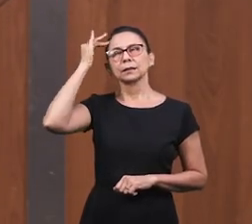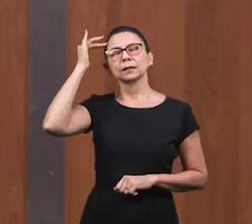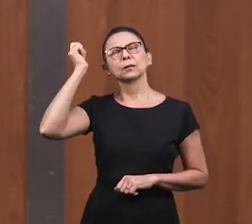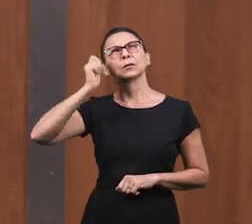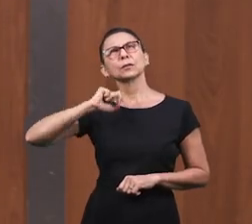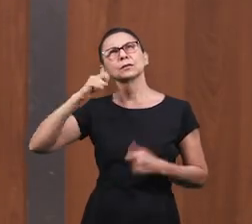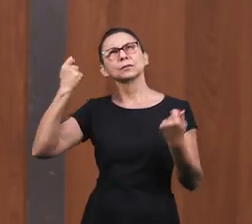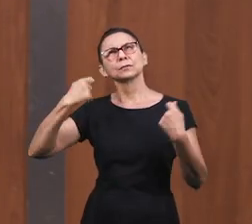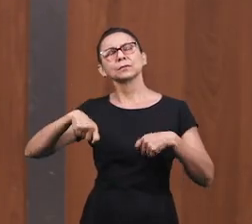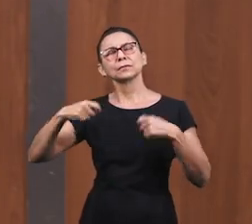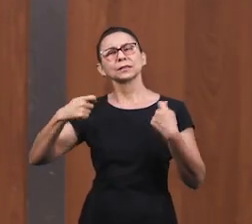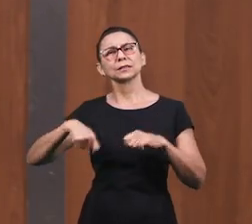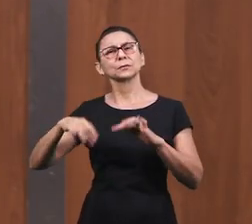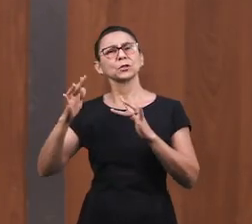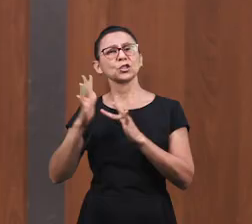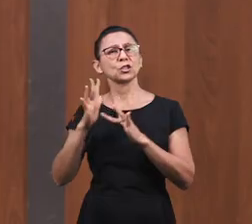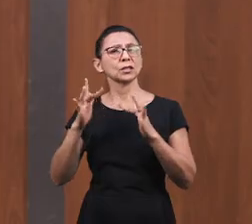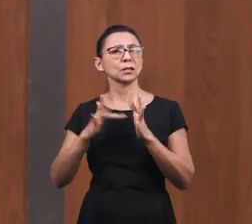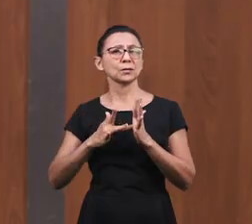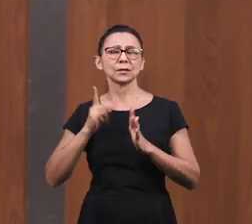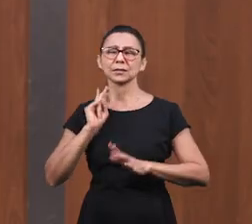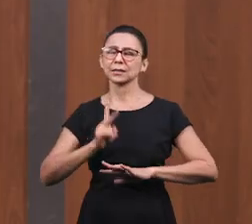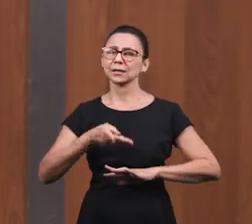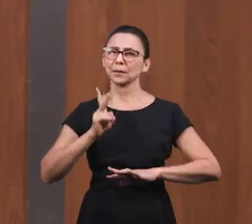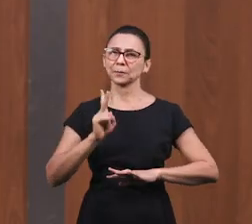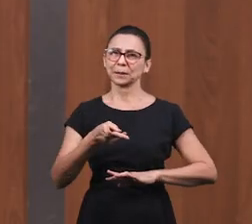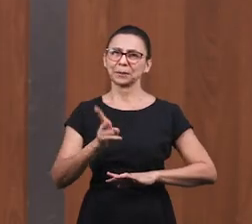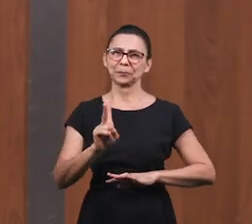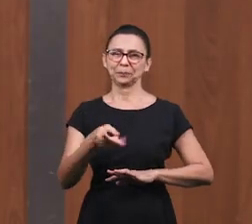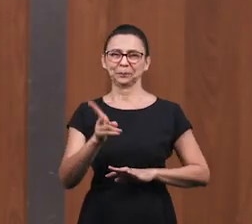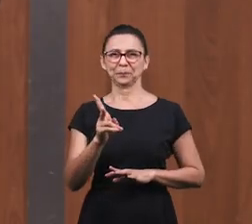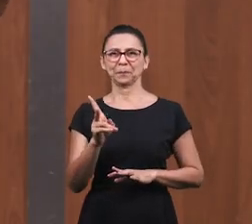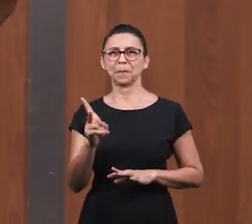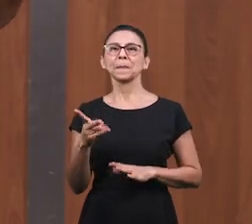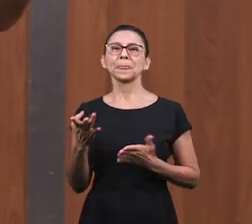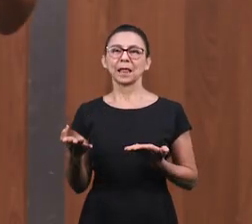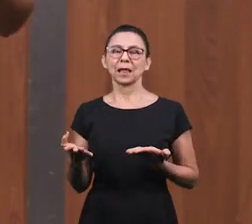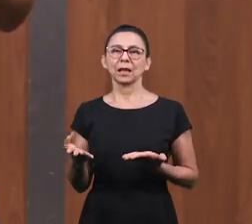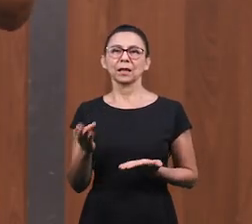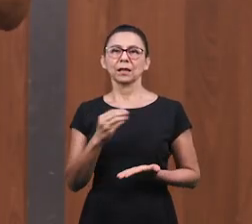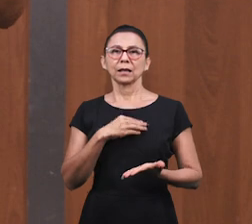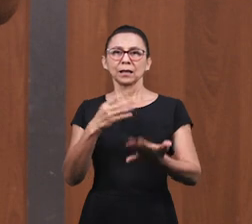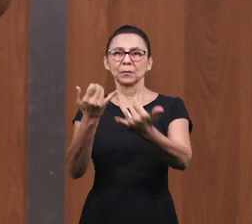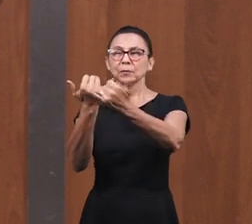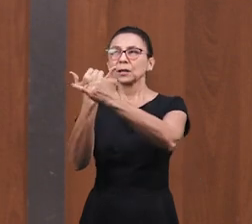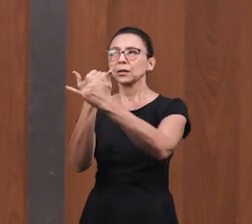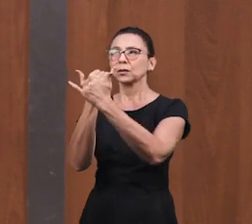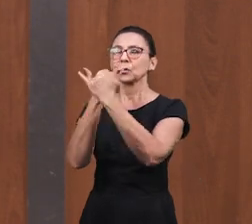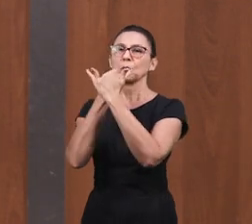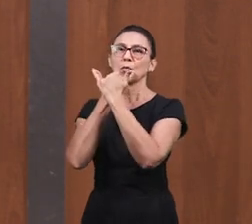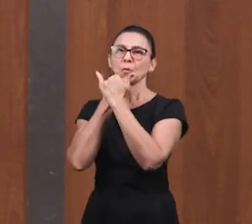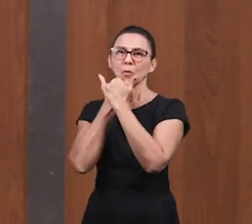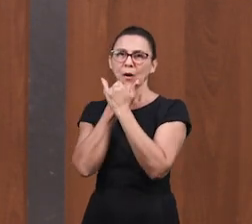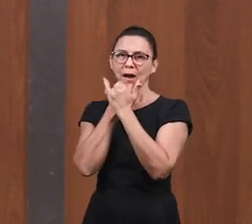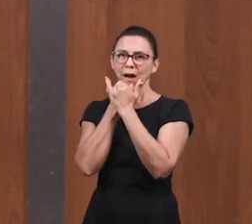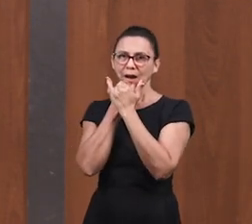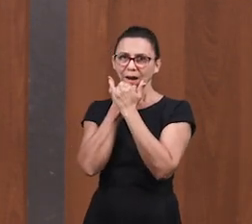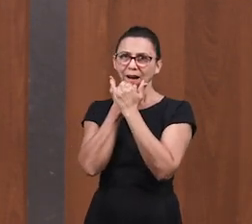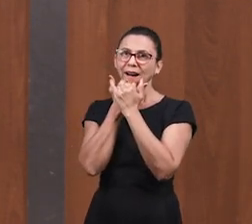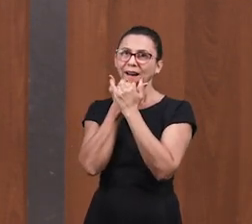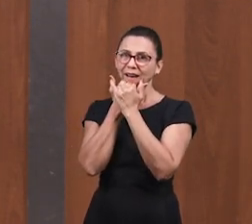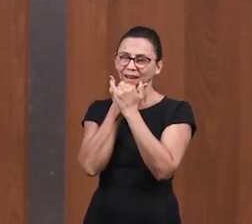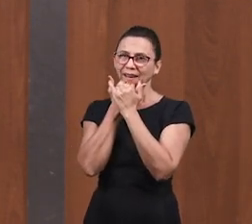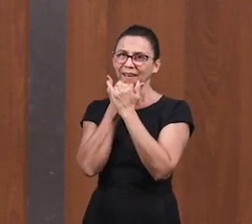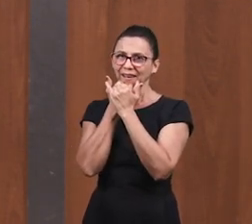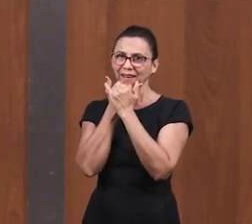que precisamos de Jesus para que assim possamos ter perdão dos nossos pecados, os